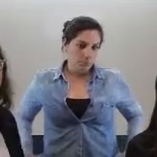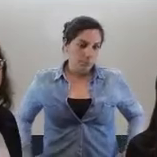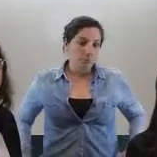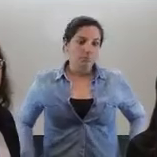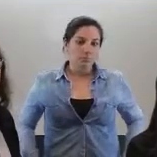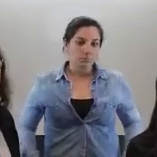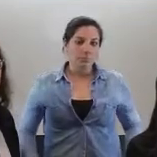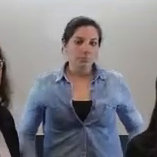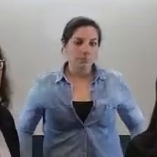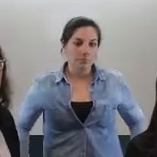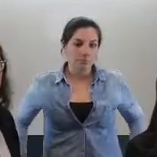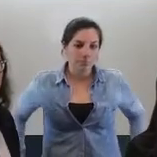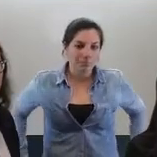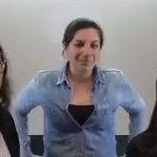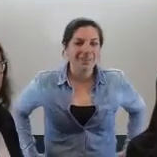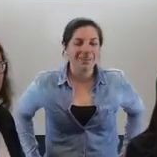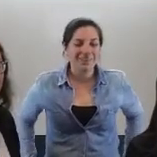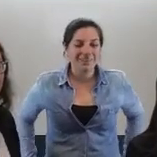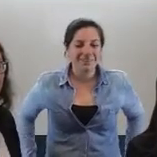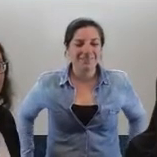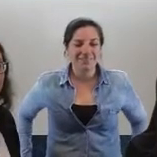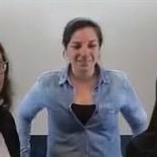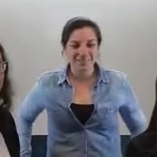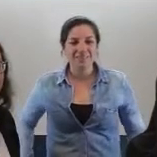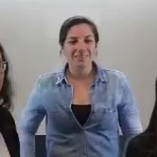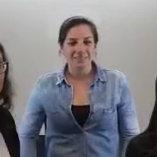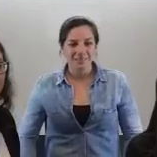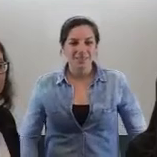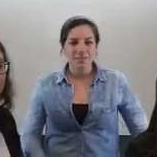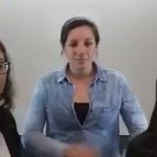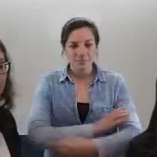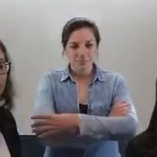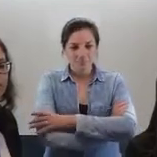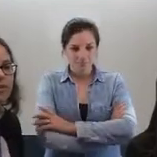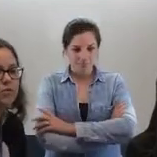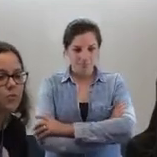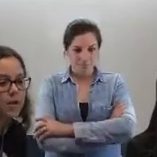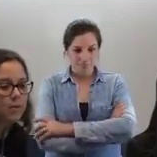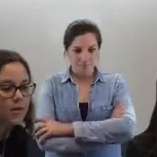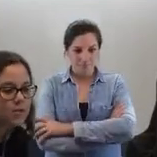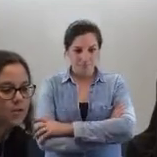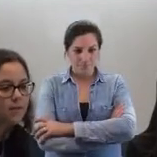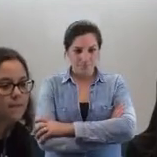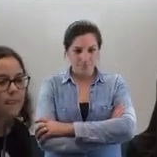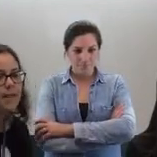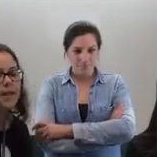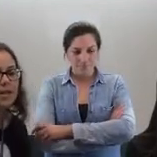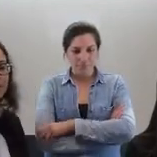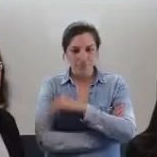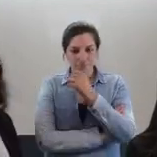fases. Aí mostrou aqui o sumário, né? Revisão bibliográfica, que ainda é o sumário. Deixa eu pegar uma página aqui,